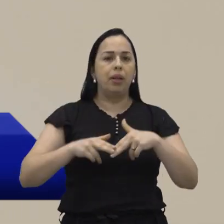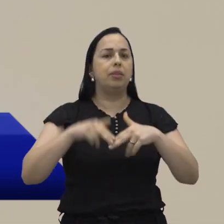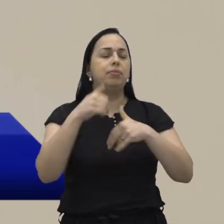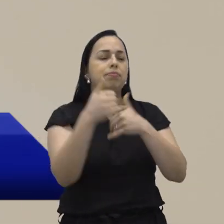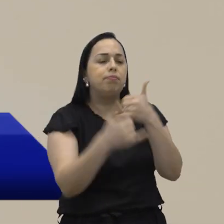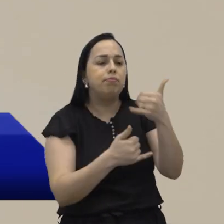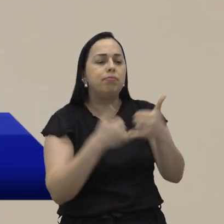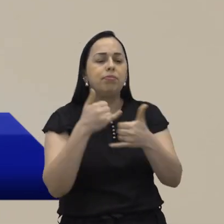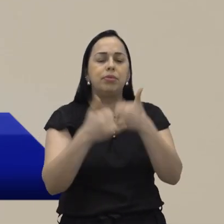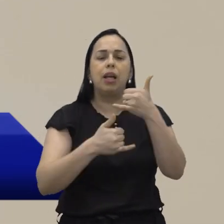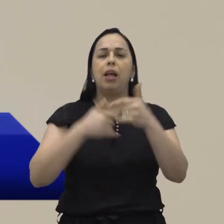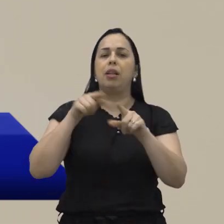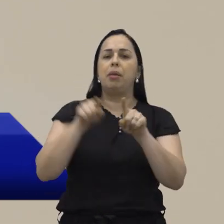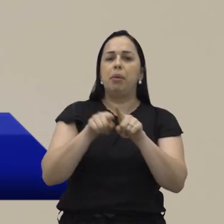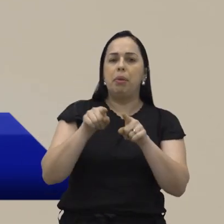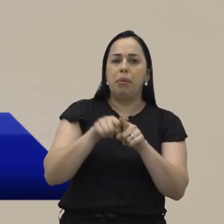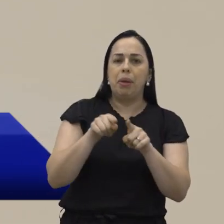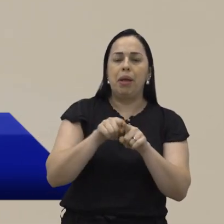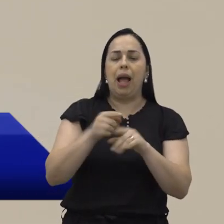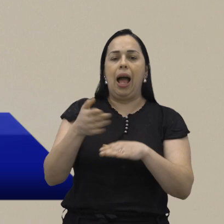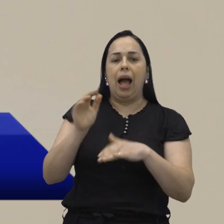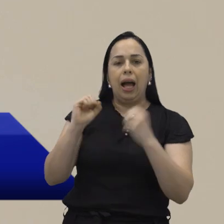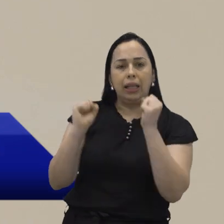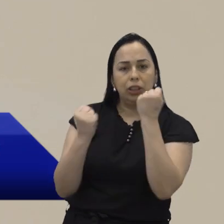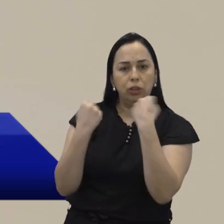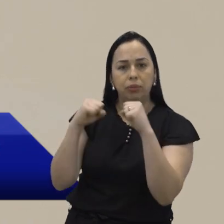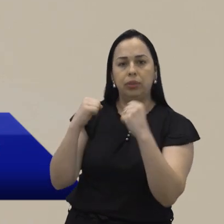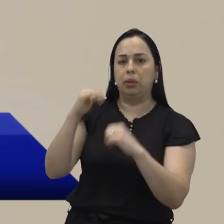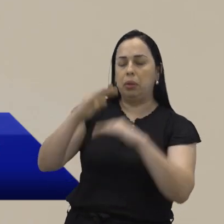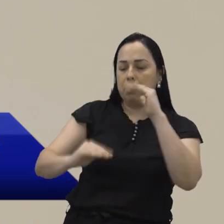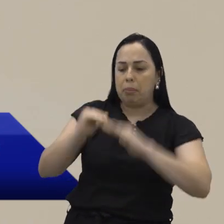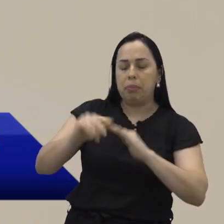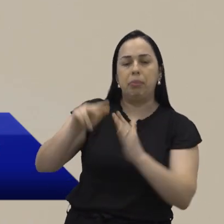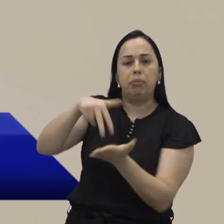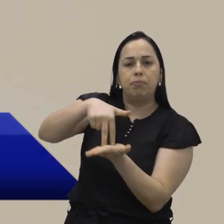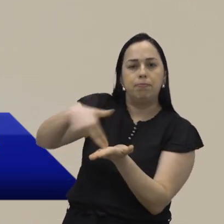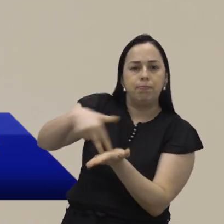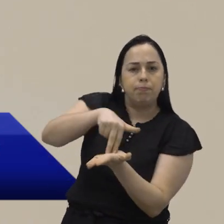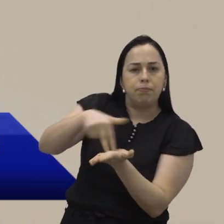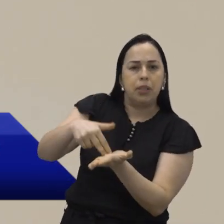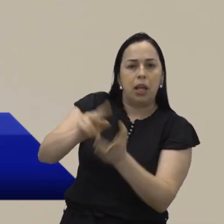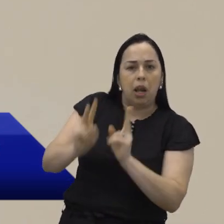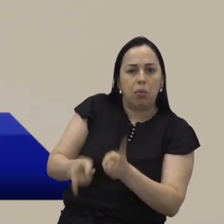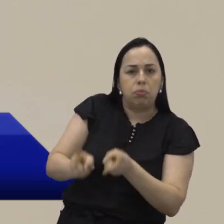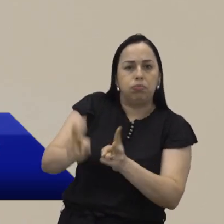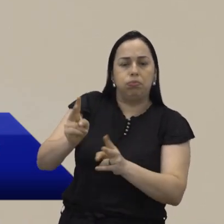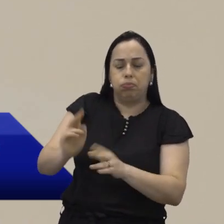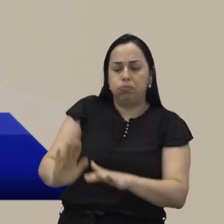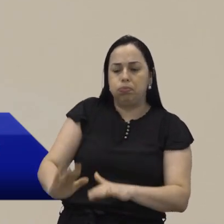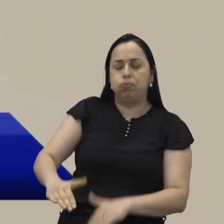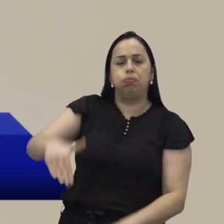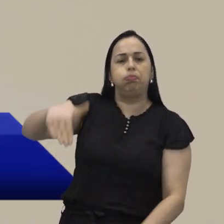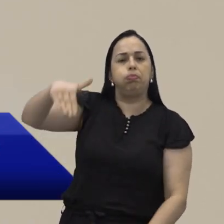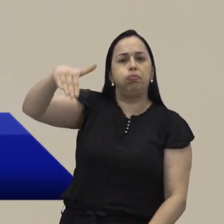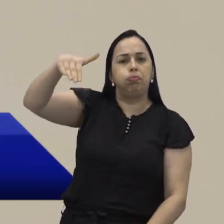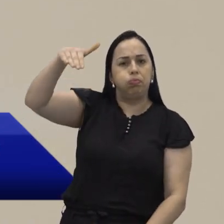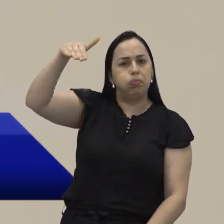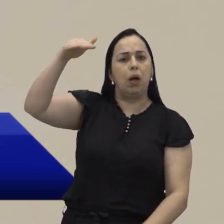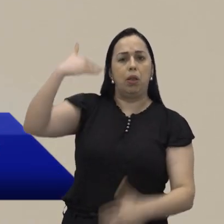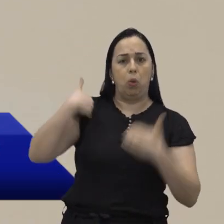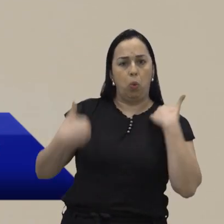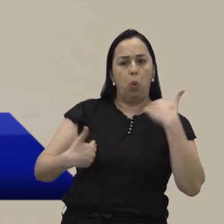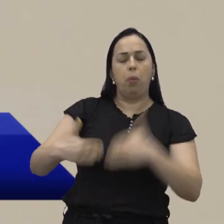motor e a atividade física propicia que elas desenvolvam o equilíbrio, a flexibilidade e continuem